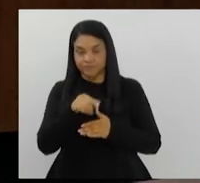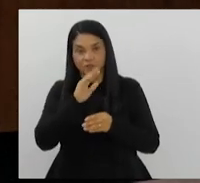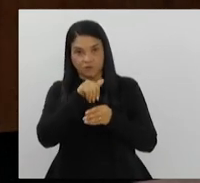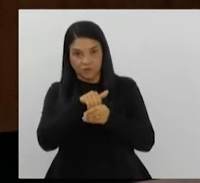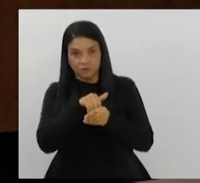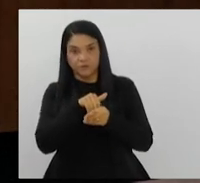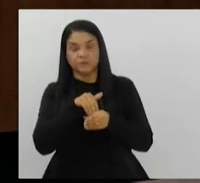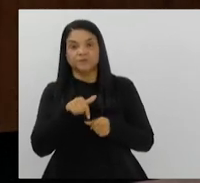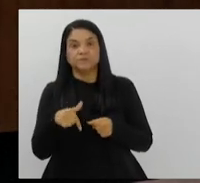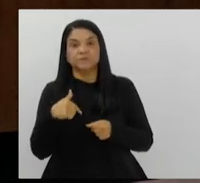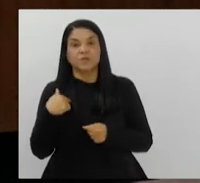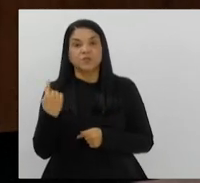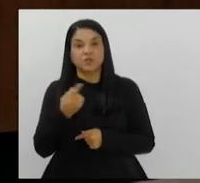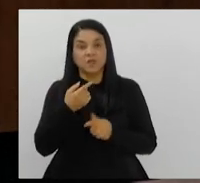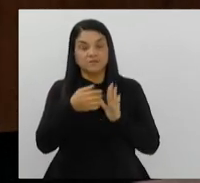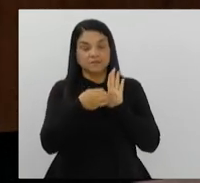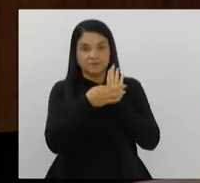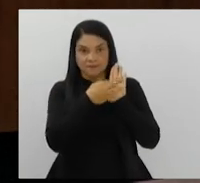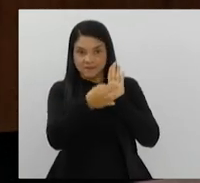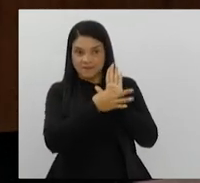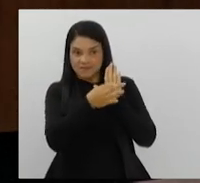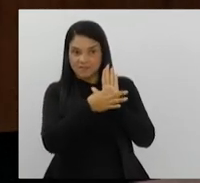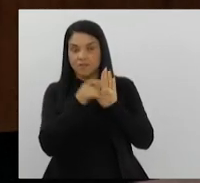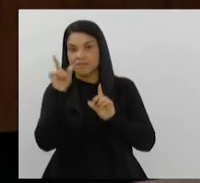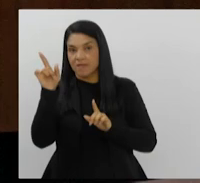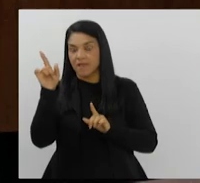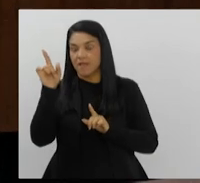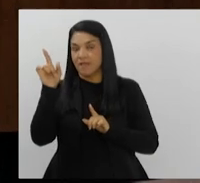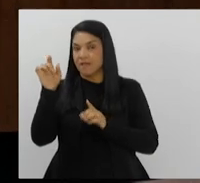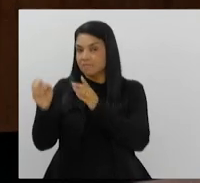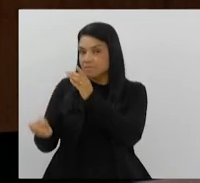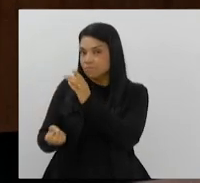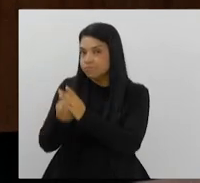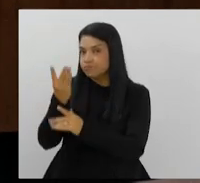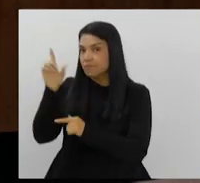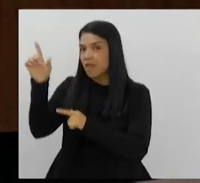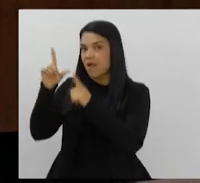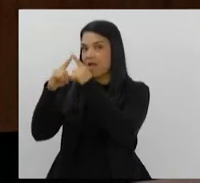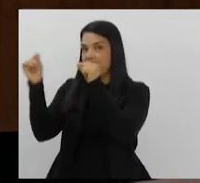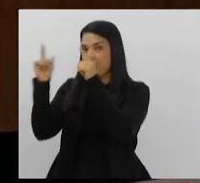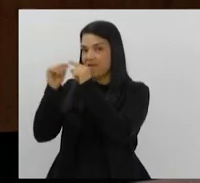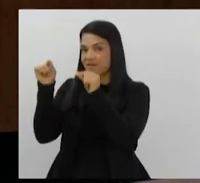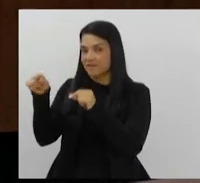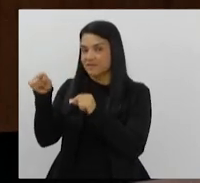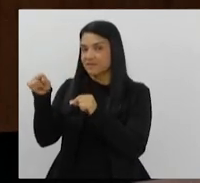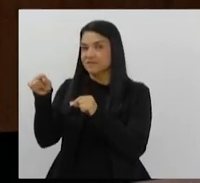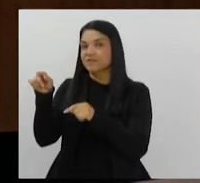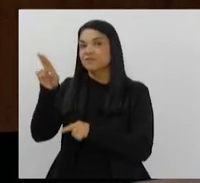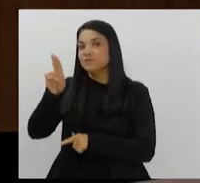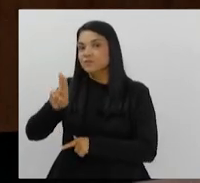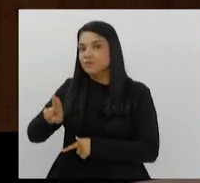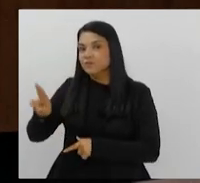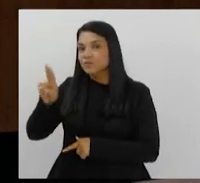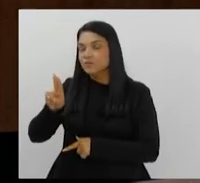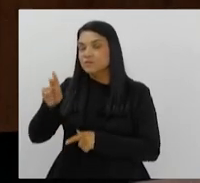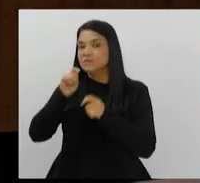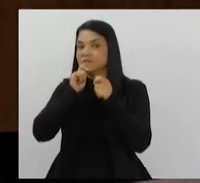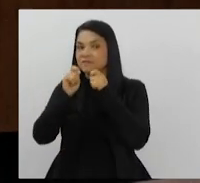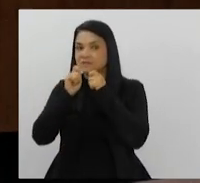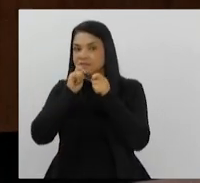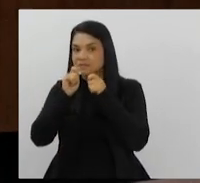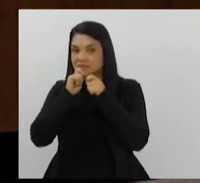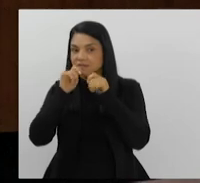essa crítica tem uma origem em Brasília, onde se utiliza, e há notícias disso, inclusive foi o que ensejou